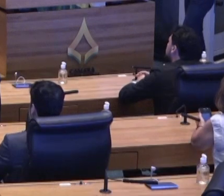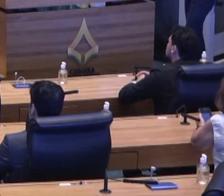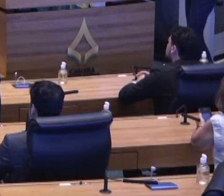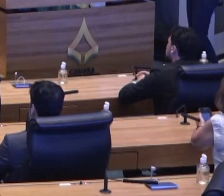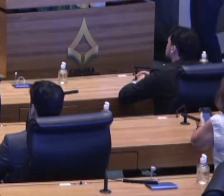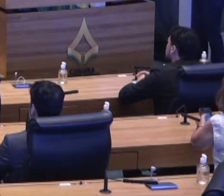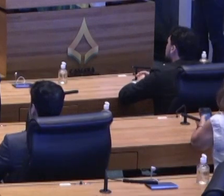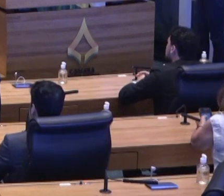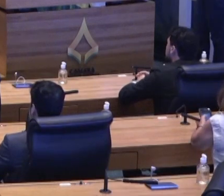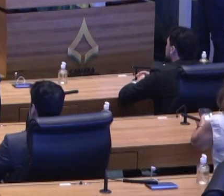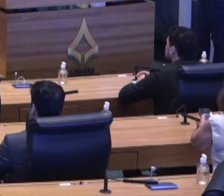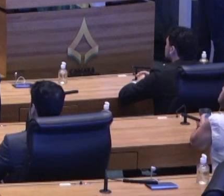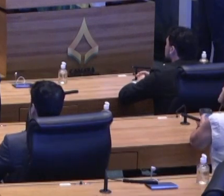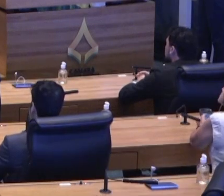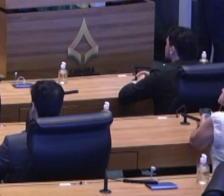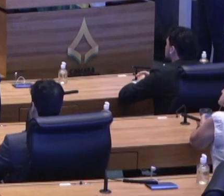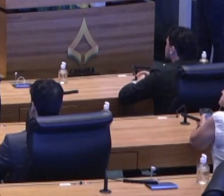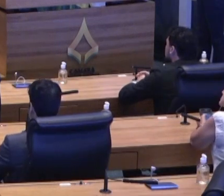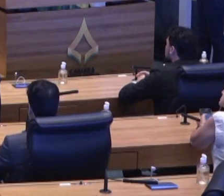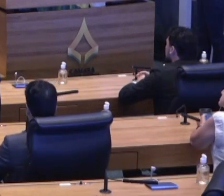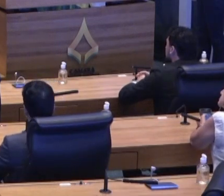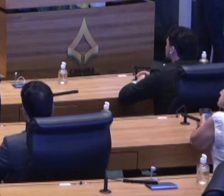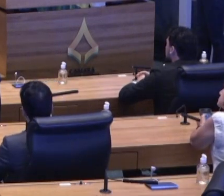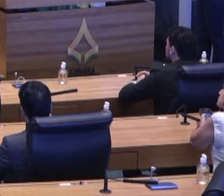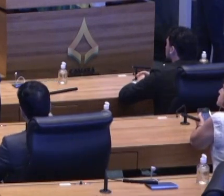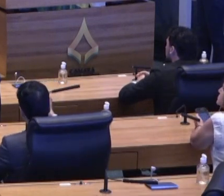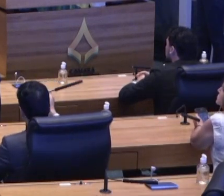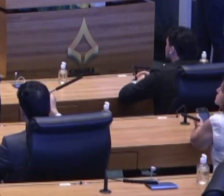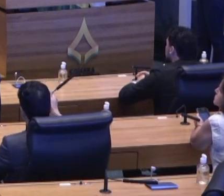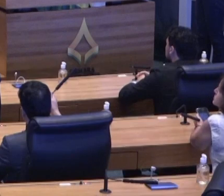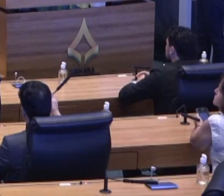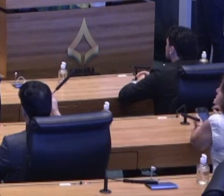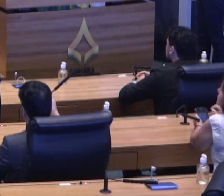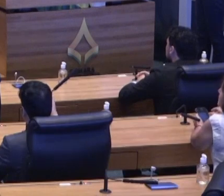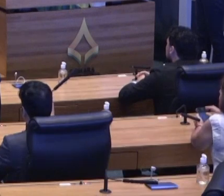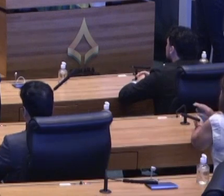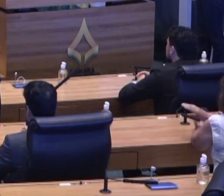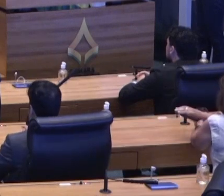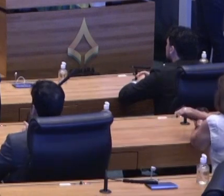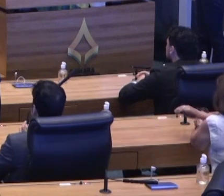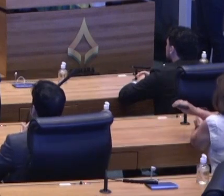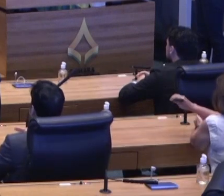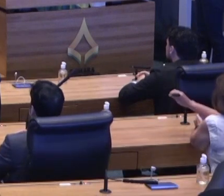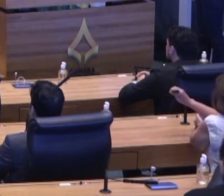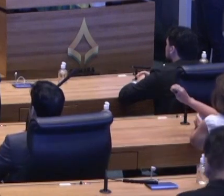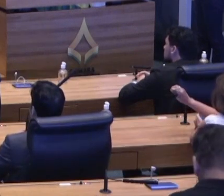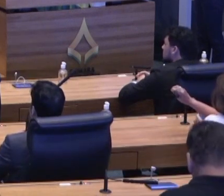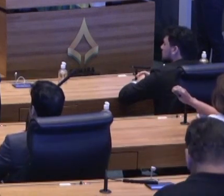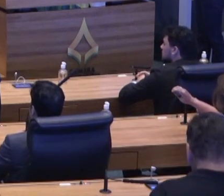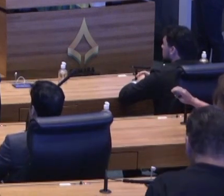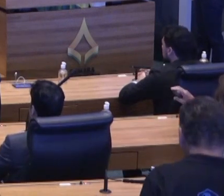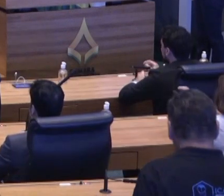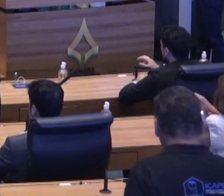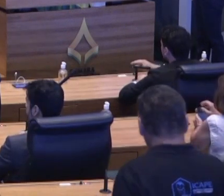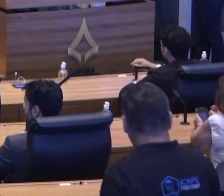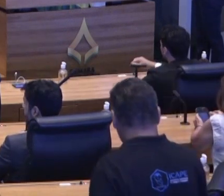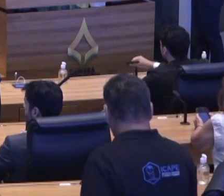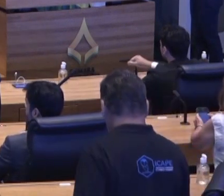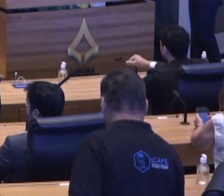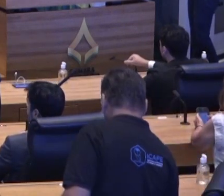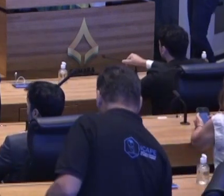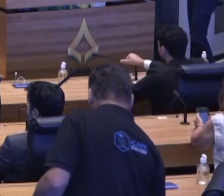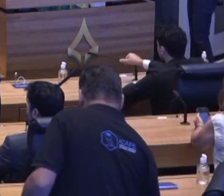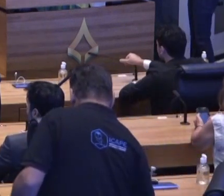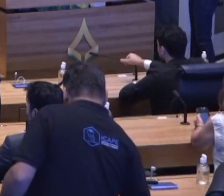questão da saúde pública, hoje no Distrito Federal, e a gente sabe que o fortalecimento de diferentes ambulatórios também é muito importante